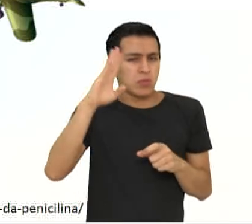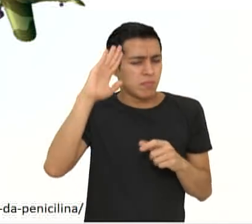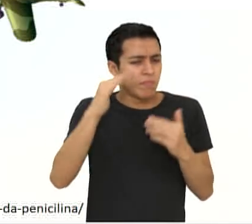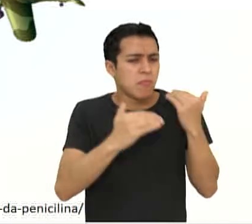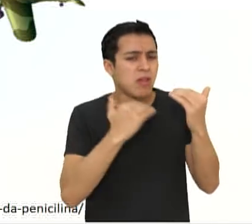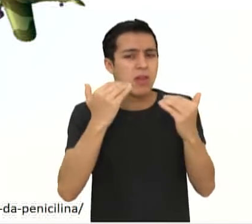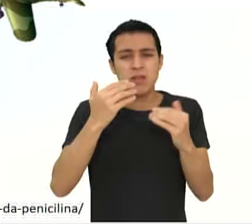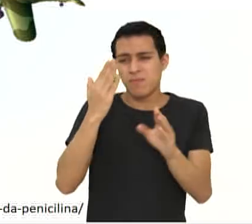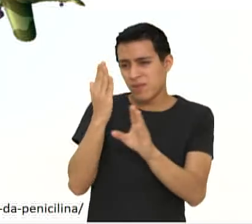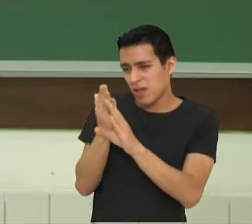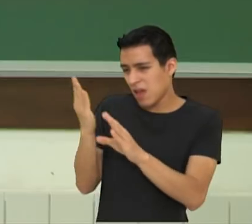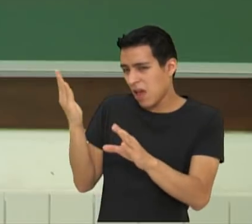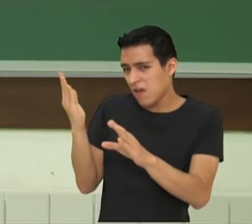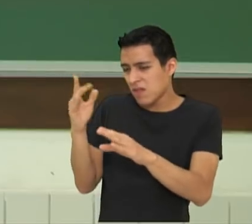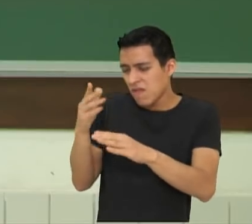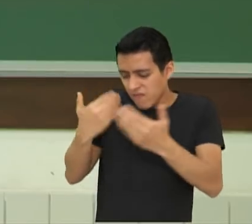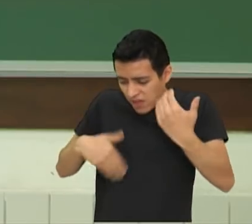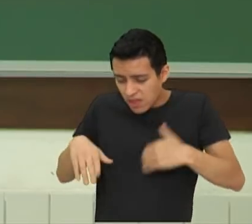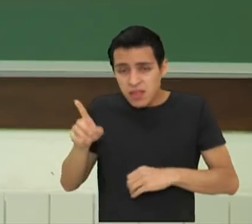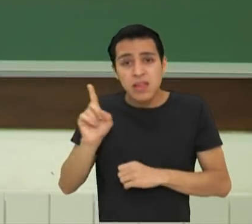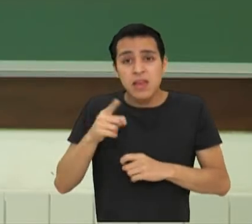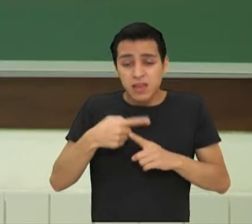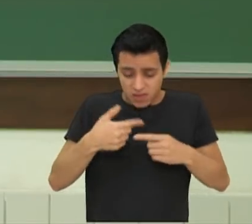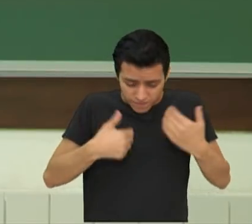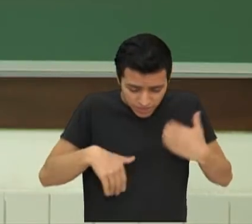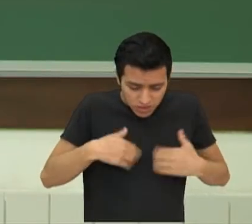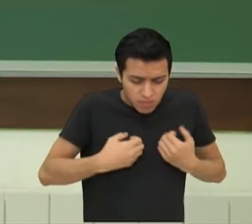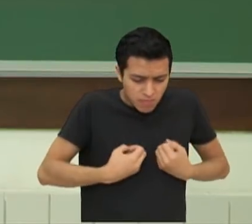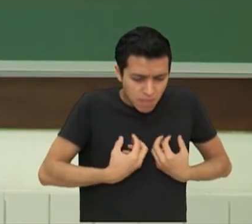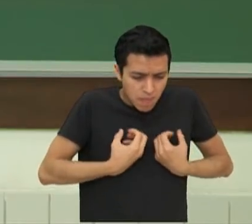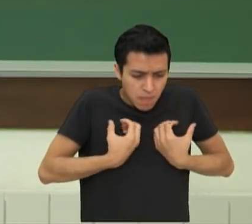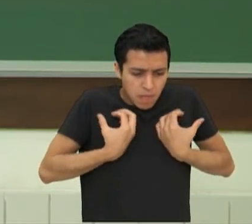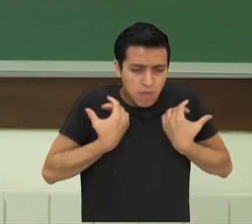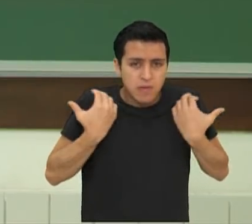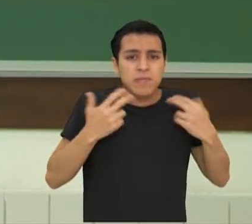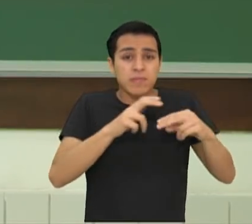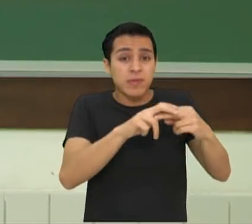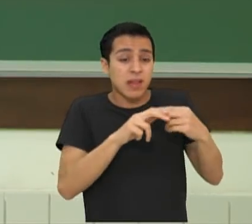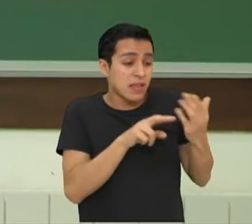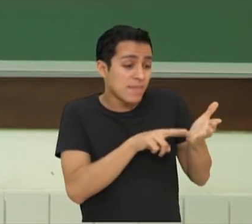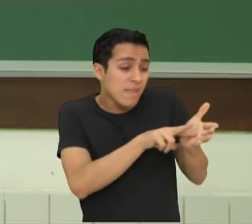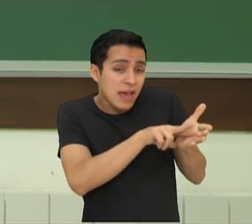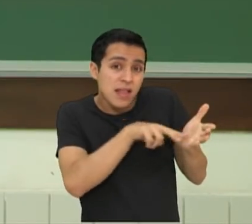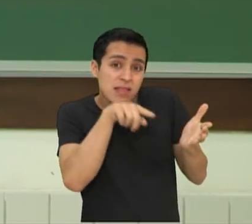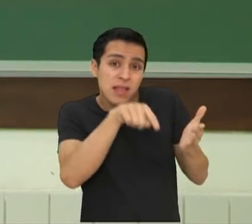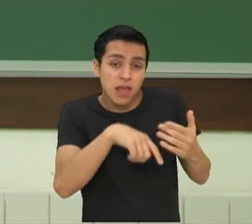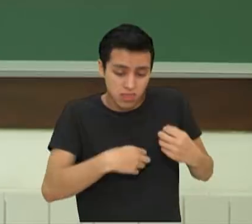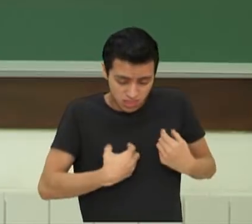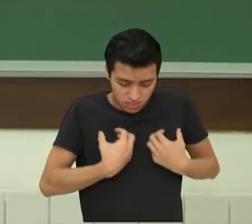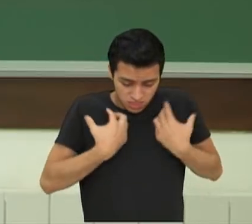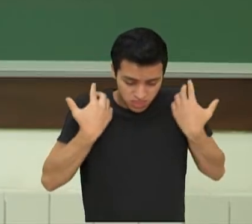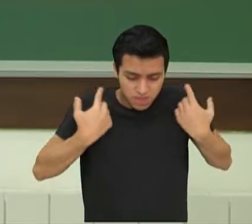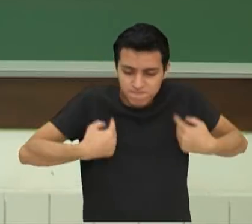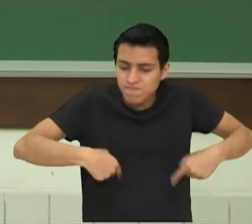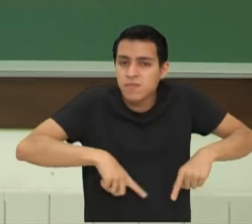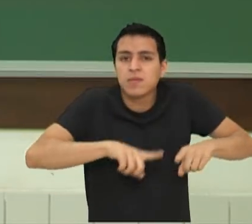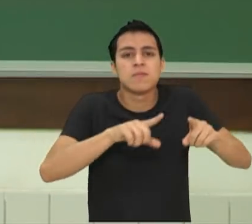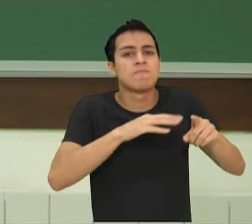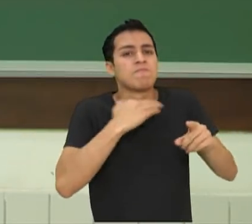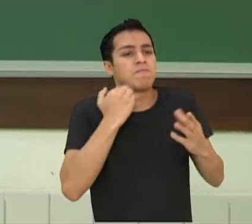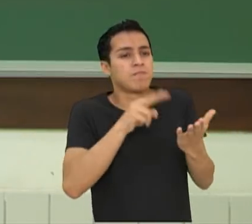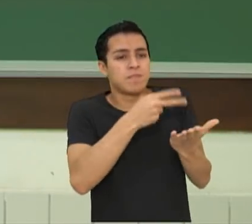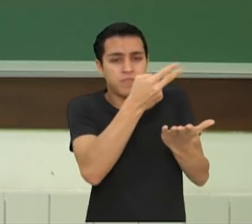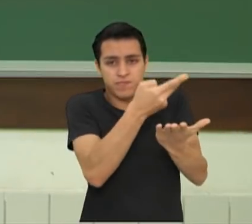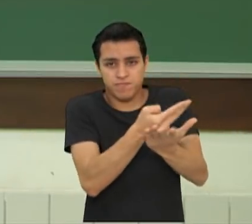conta dos seus ferimentos, mas os ferimentos acabavam infeccionando por conta da ação das bactérias, inflamava tudo e o soldado